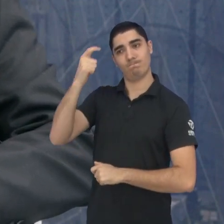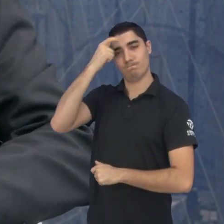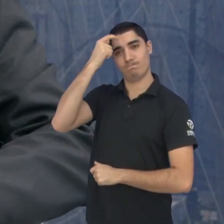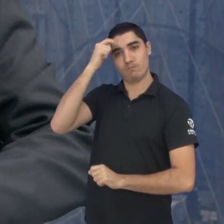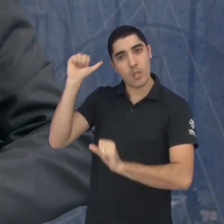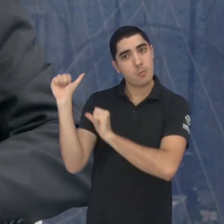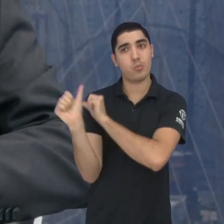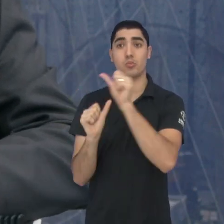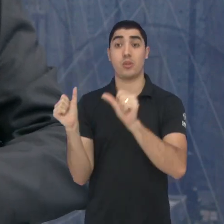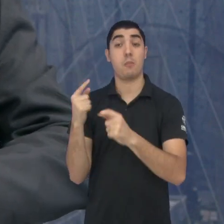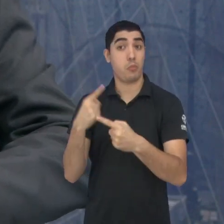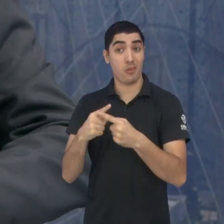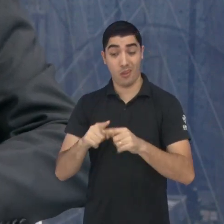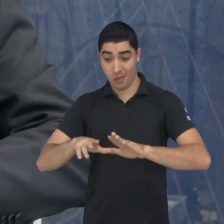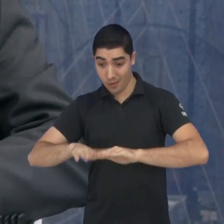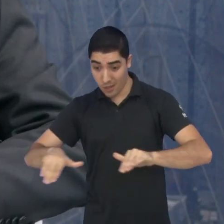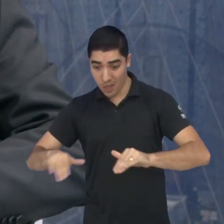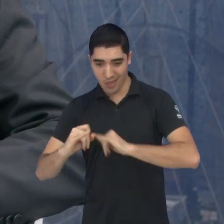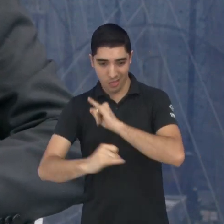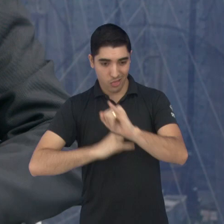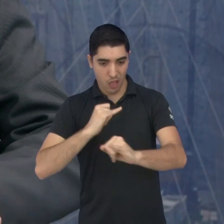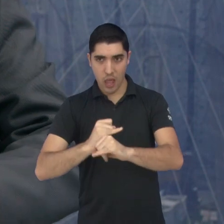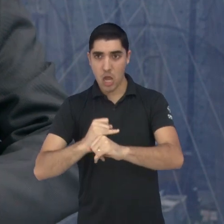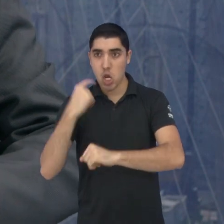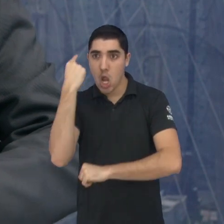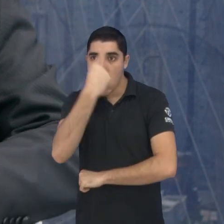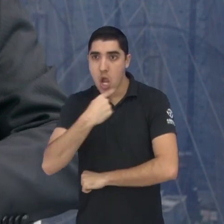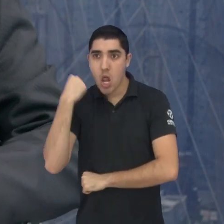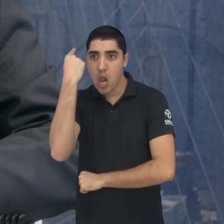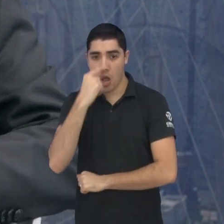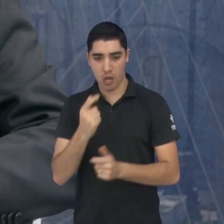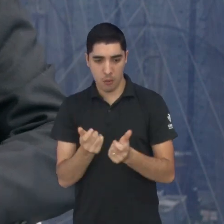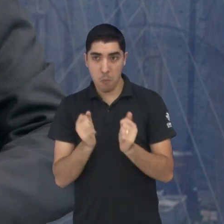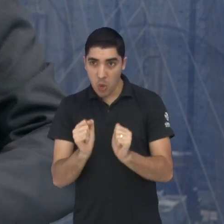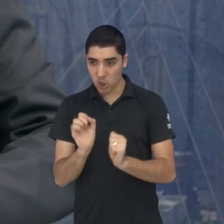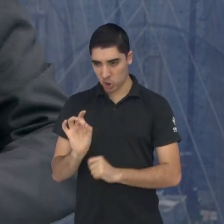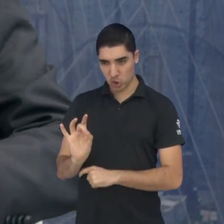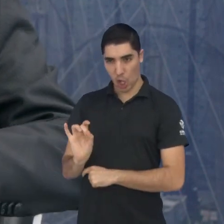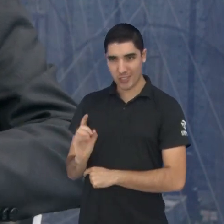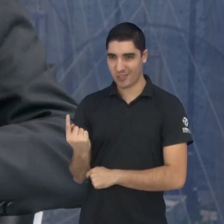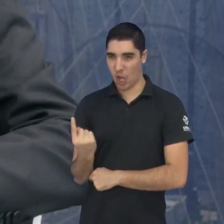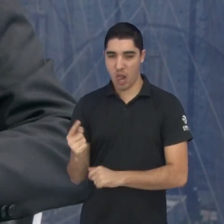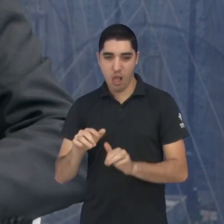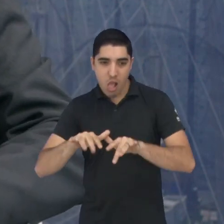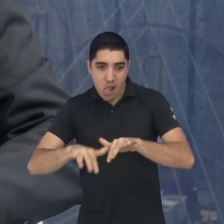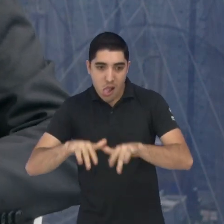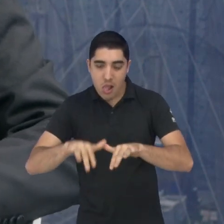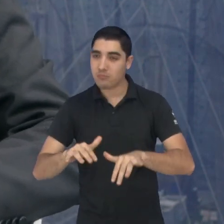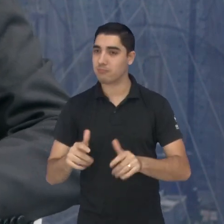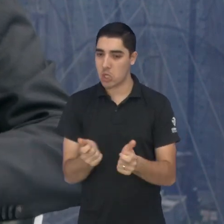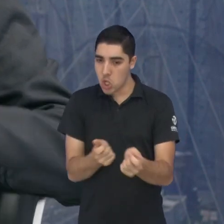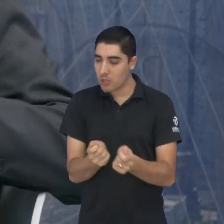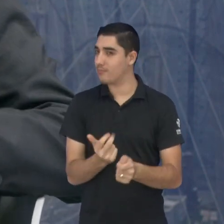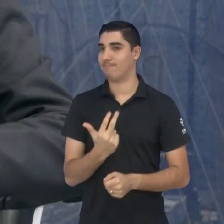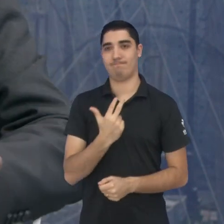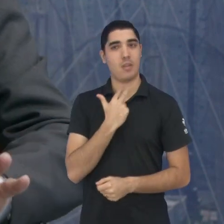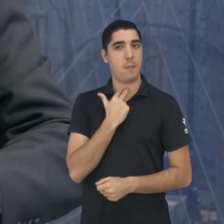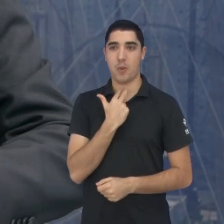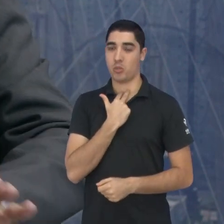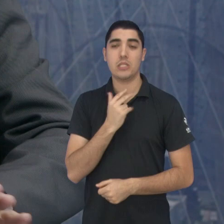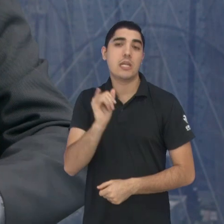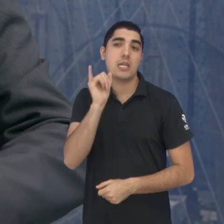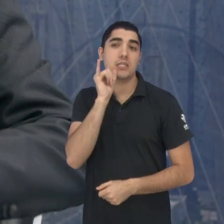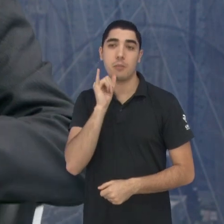não podem ficar na internet sozinhas, elas precisam ter sim um monitoramento. Assim como uma criança não sai